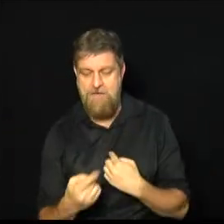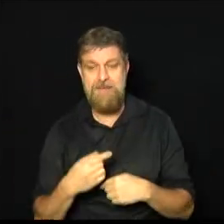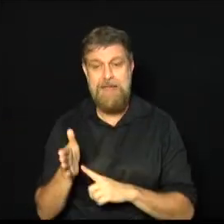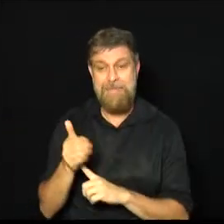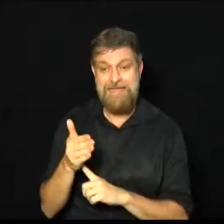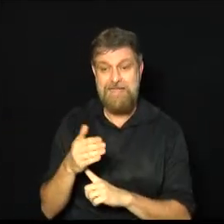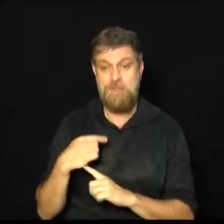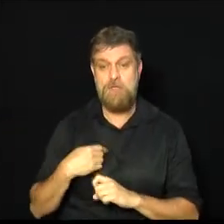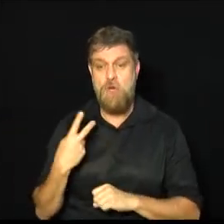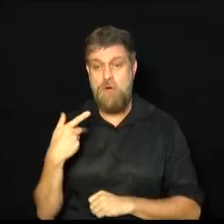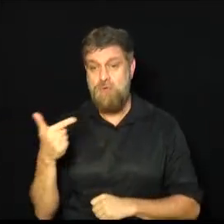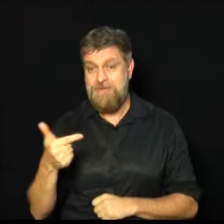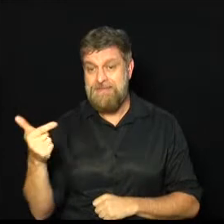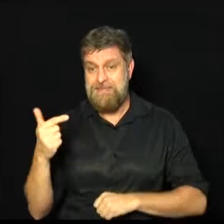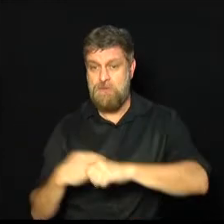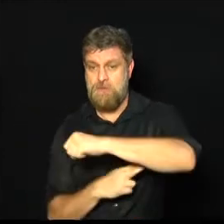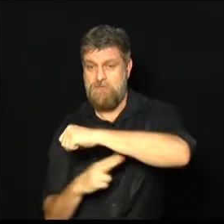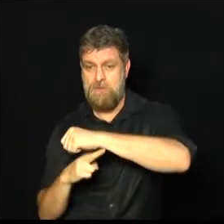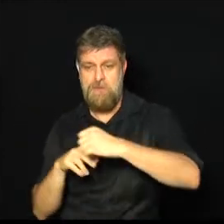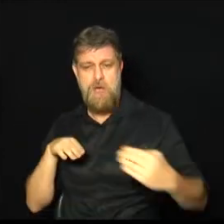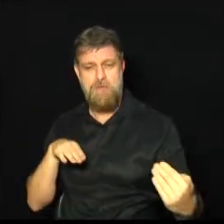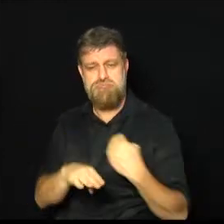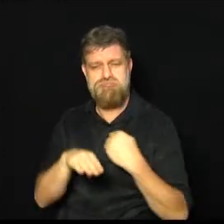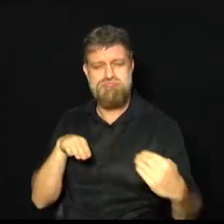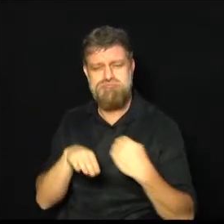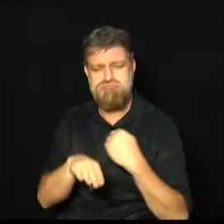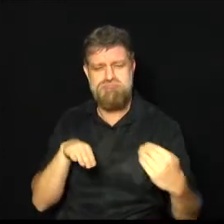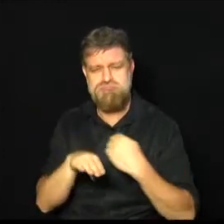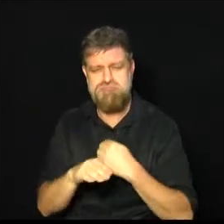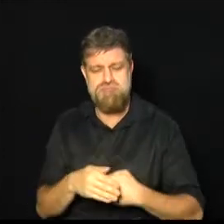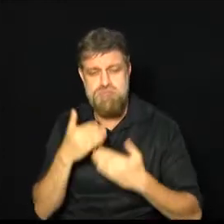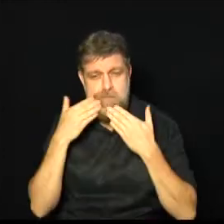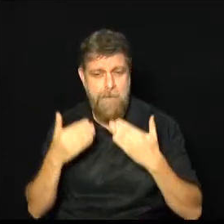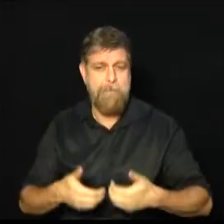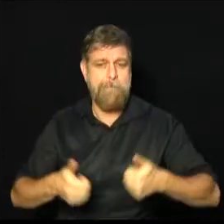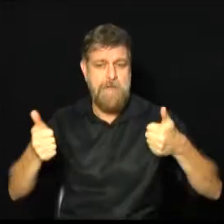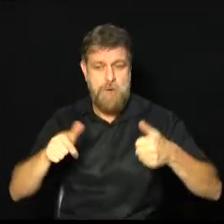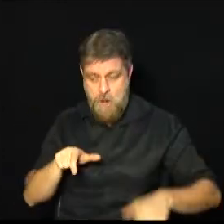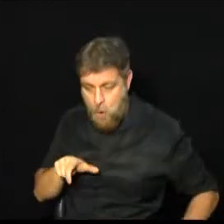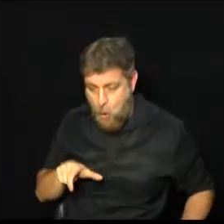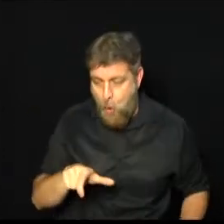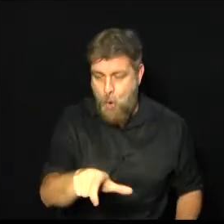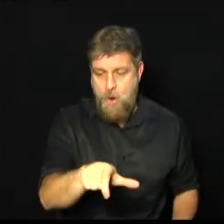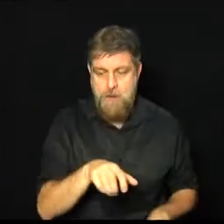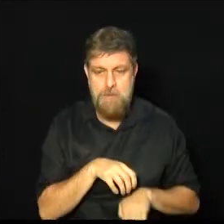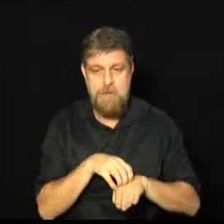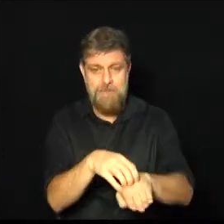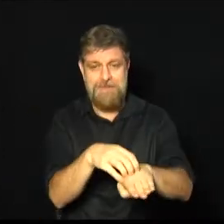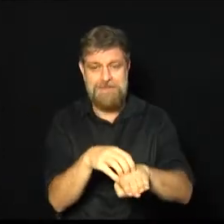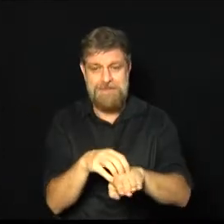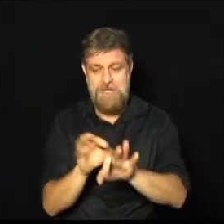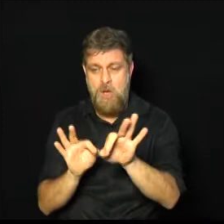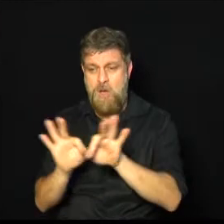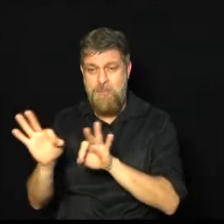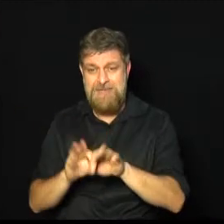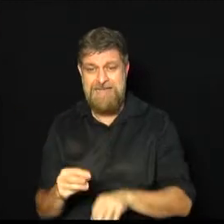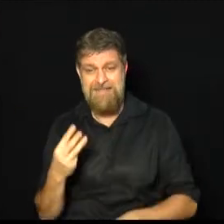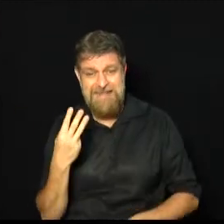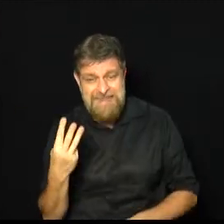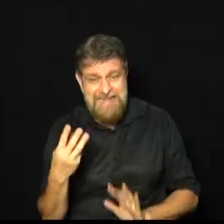viaduto, para ter uma maior fluidez do sistema, do BRT. Nós tivemos que mudar esse projeto 3